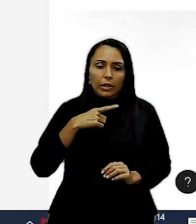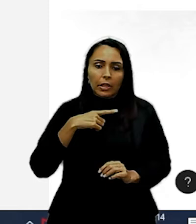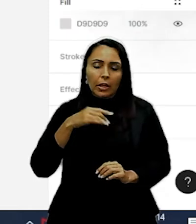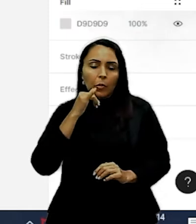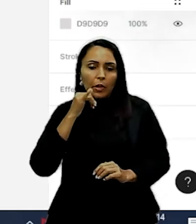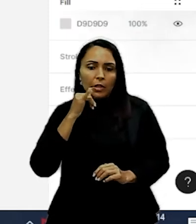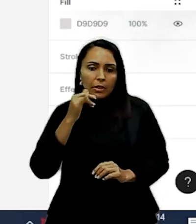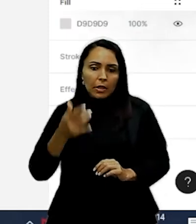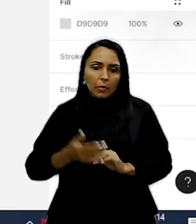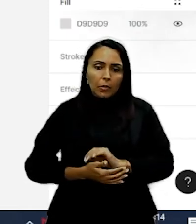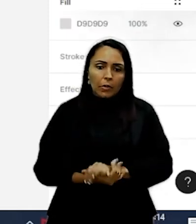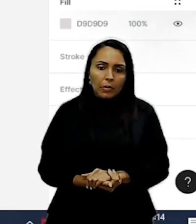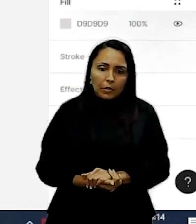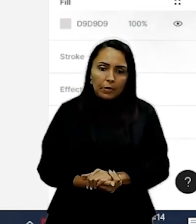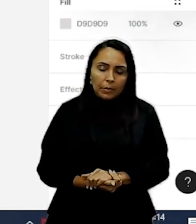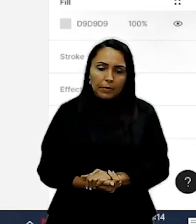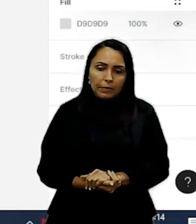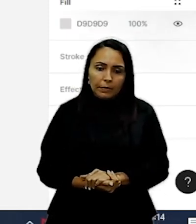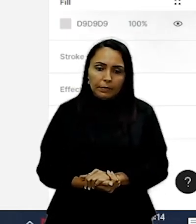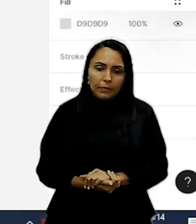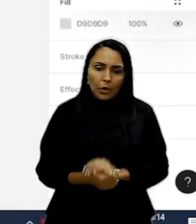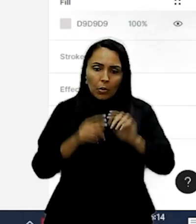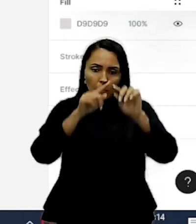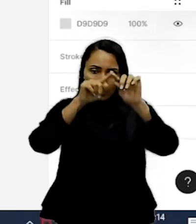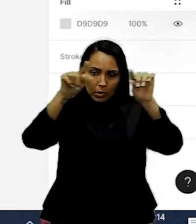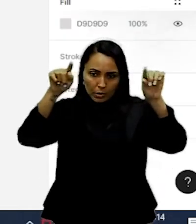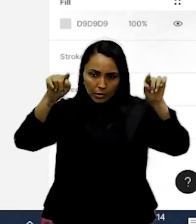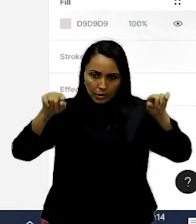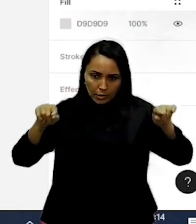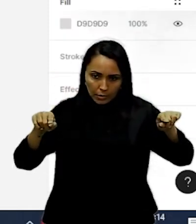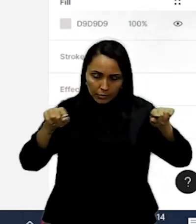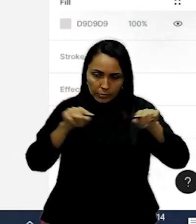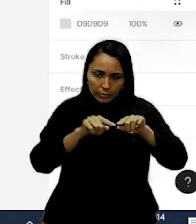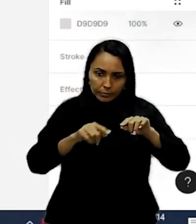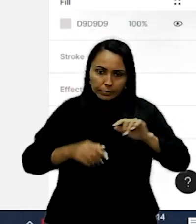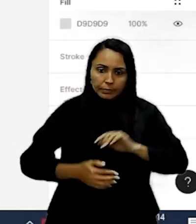quadrado, qualquer forma de quadrado.